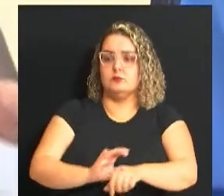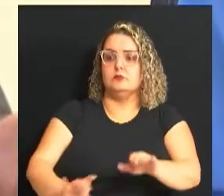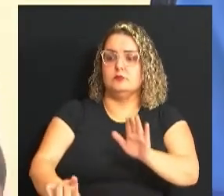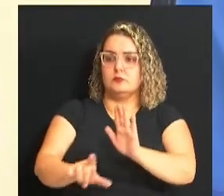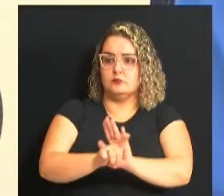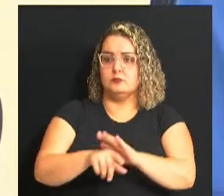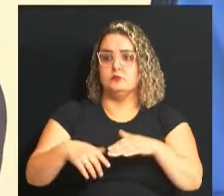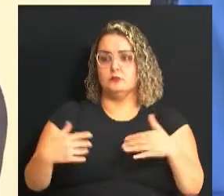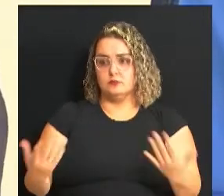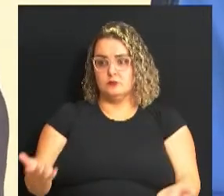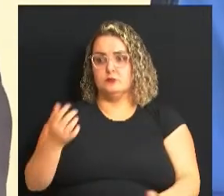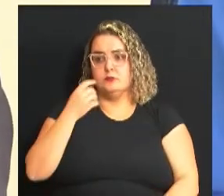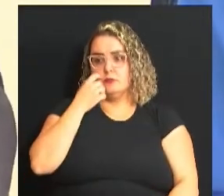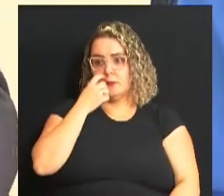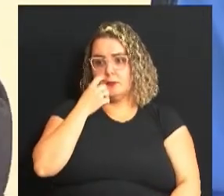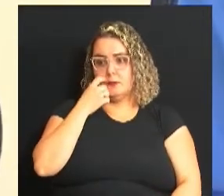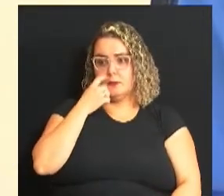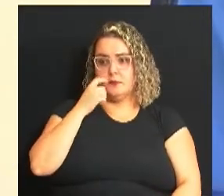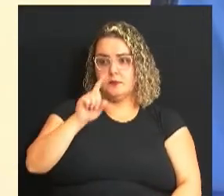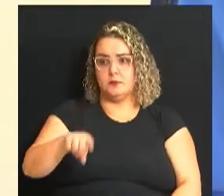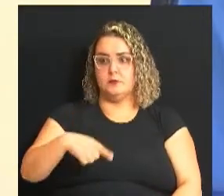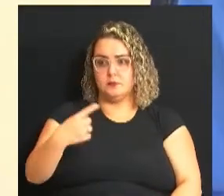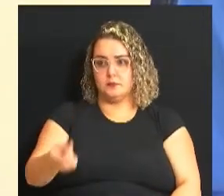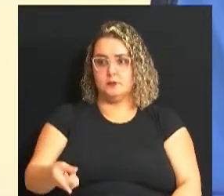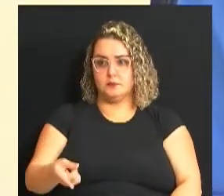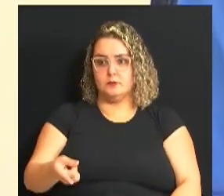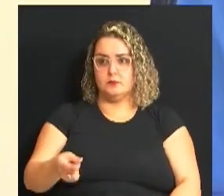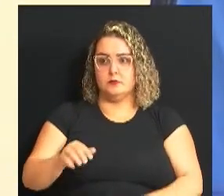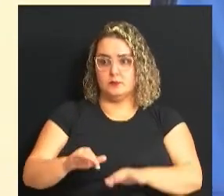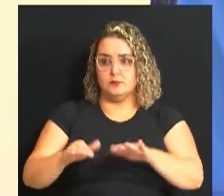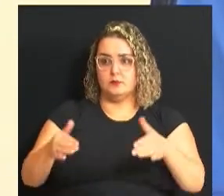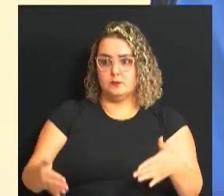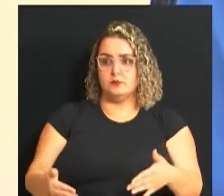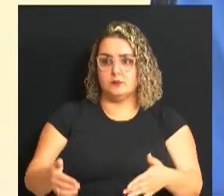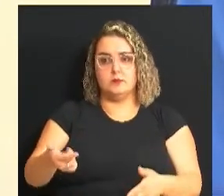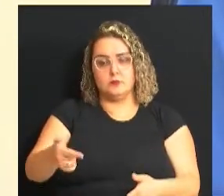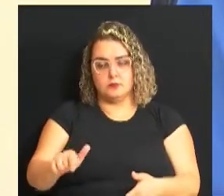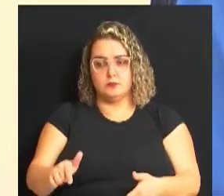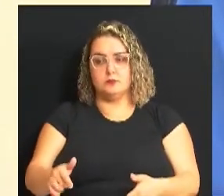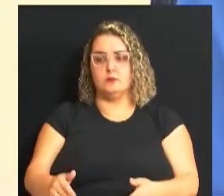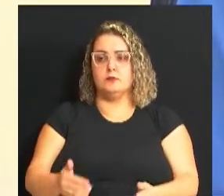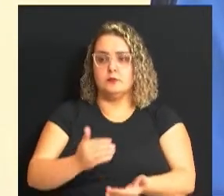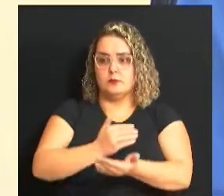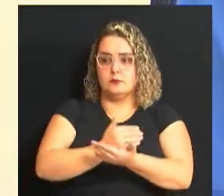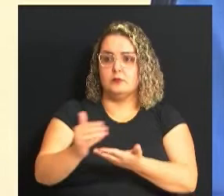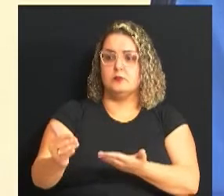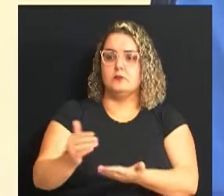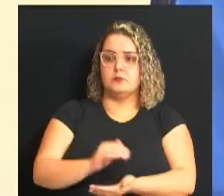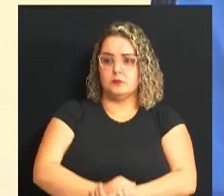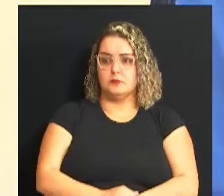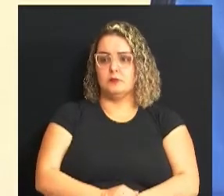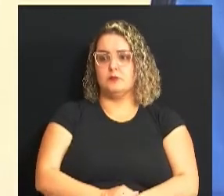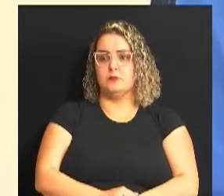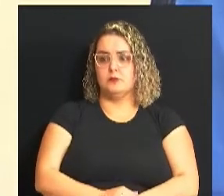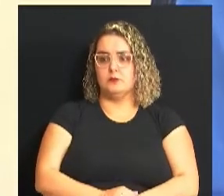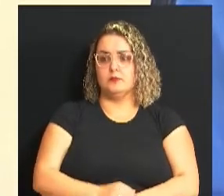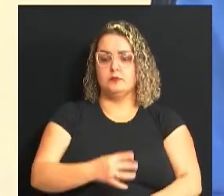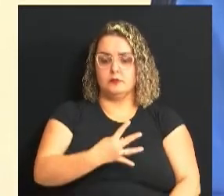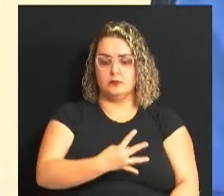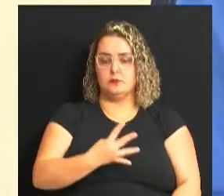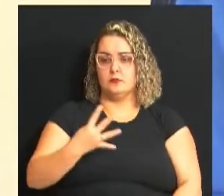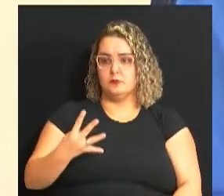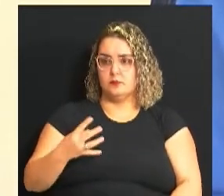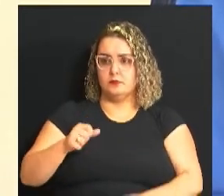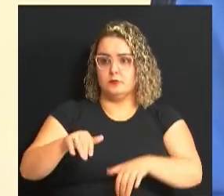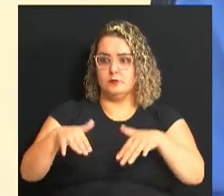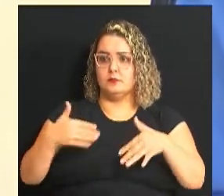e, na sequência, assim que compusermos a mesa, daremos continuidade à 44ª